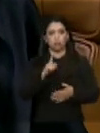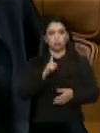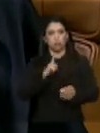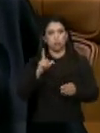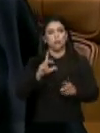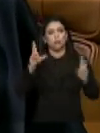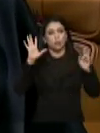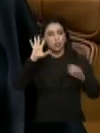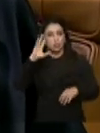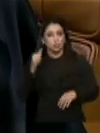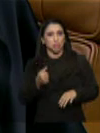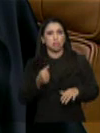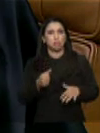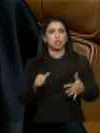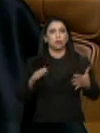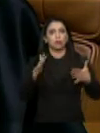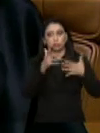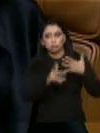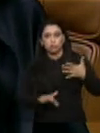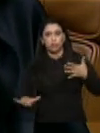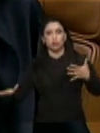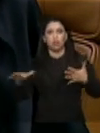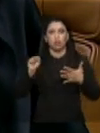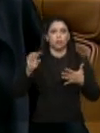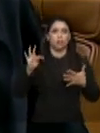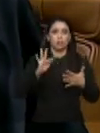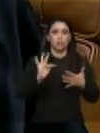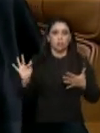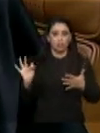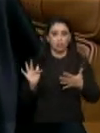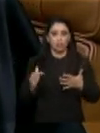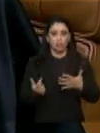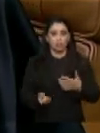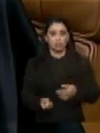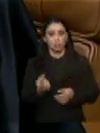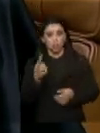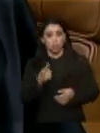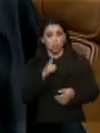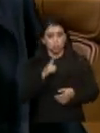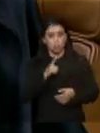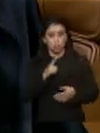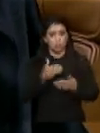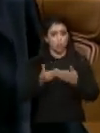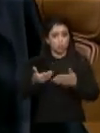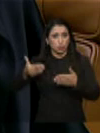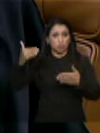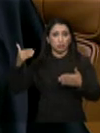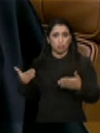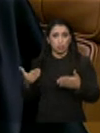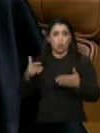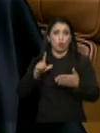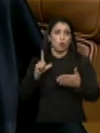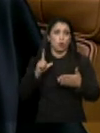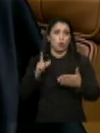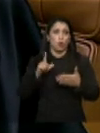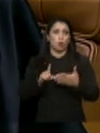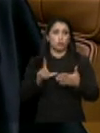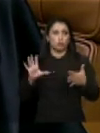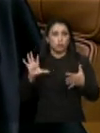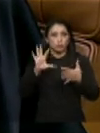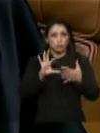posterior vinculante do Supremo Tribunal Federal em um caso alhures, com eficácia erga omnes ou com efeito vinculante,